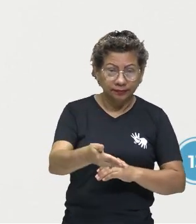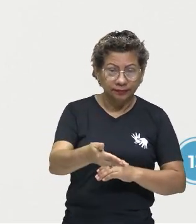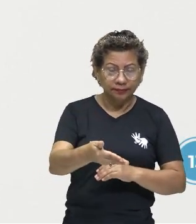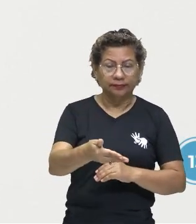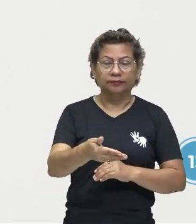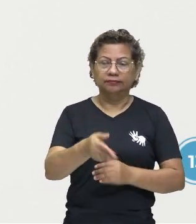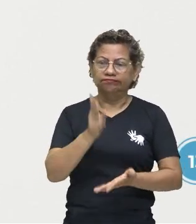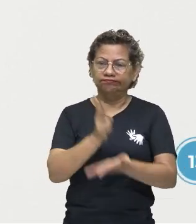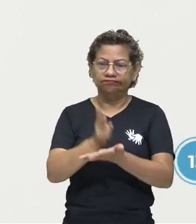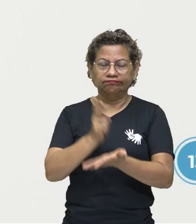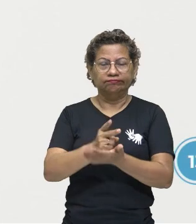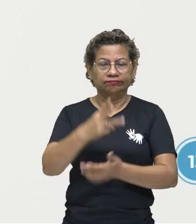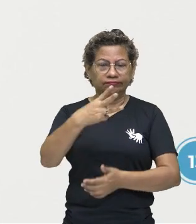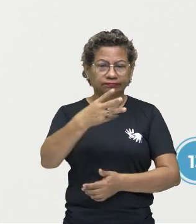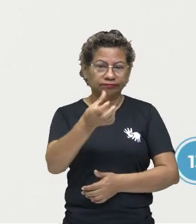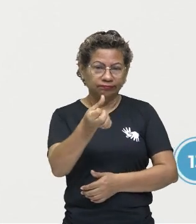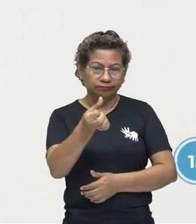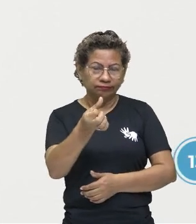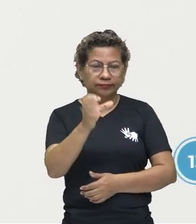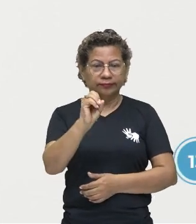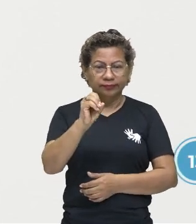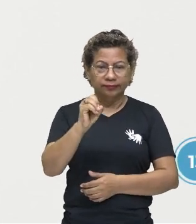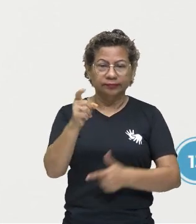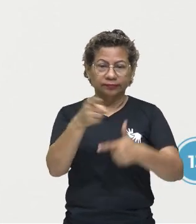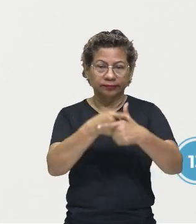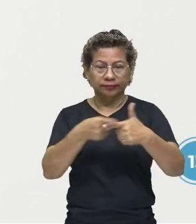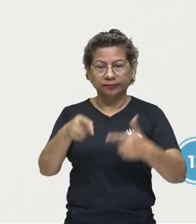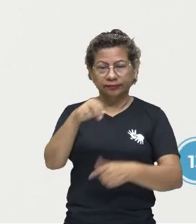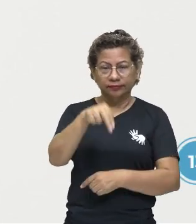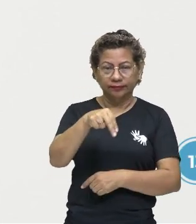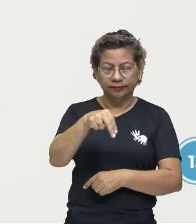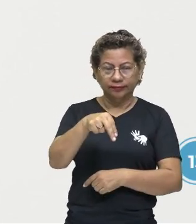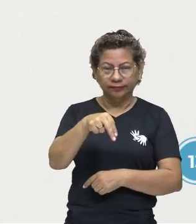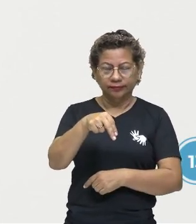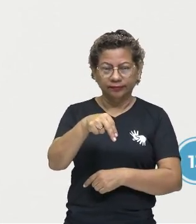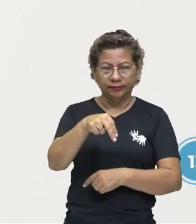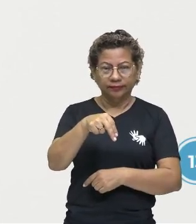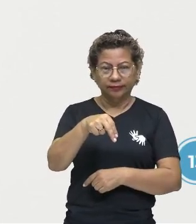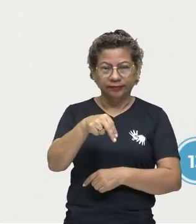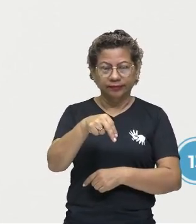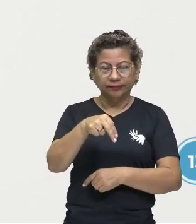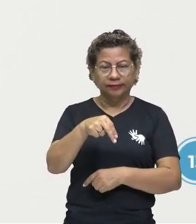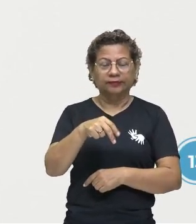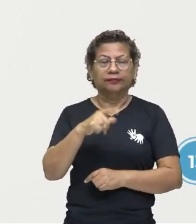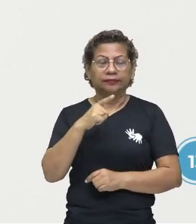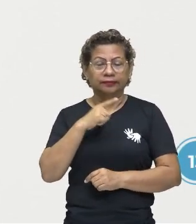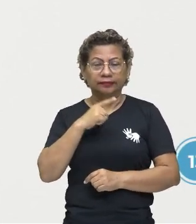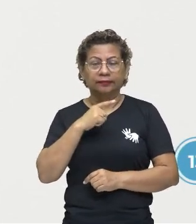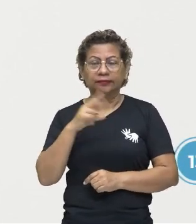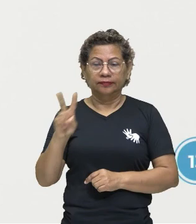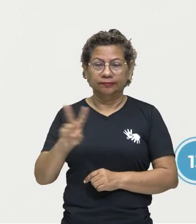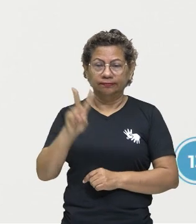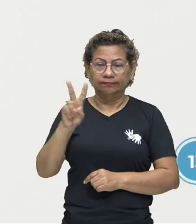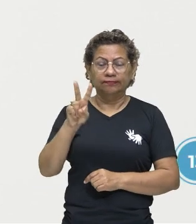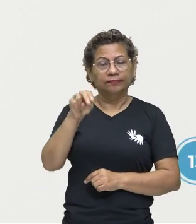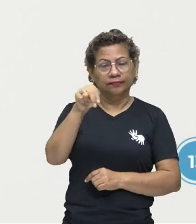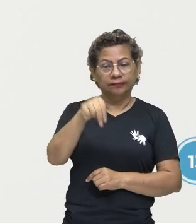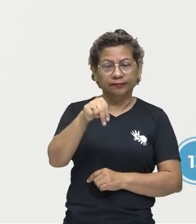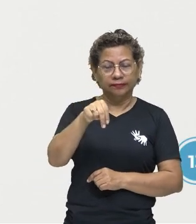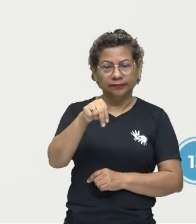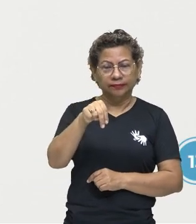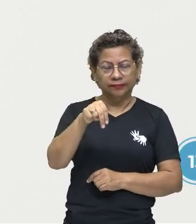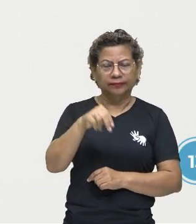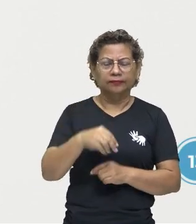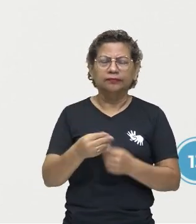360 graus divididos por n. Nós temos que descobrir o valor de n. Como é que nós vamos fazer, professor